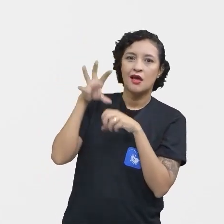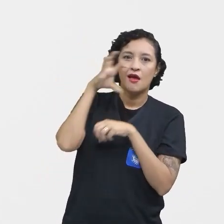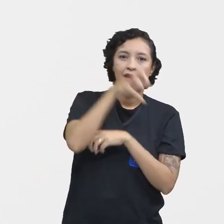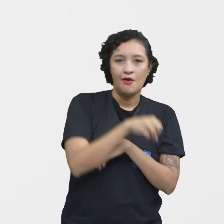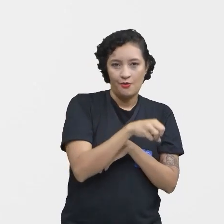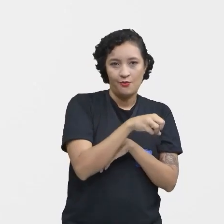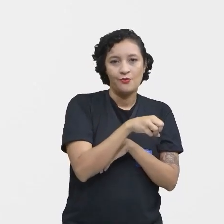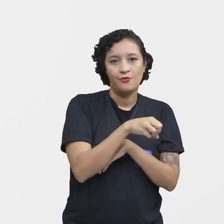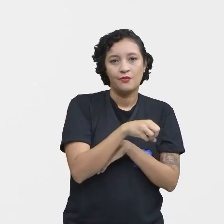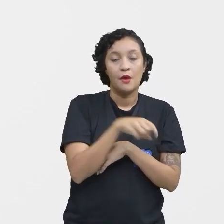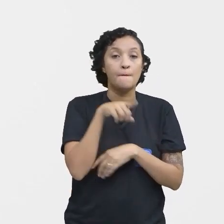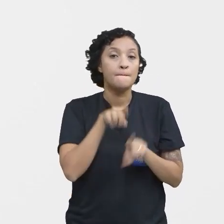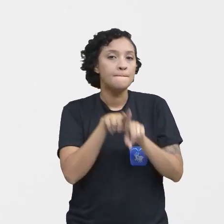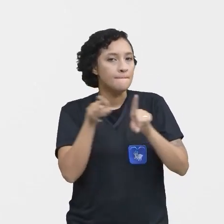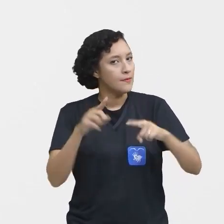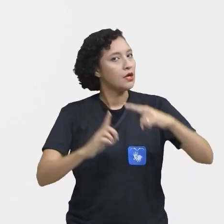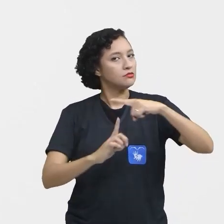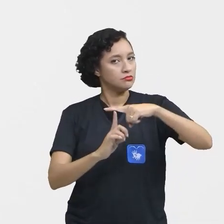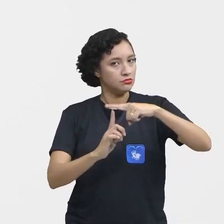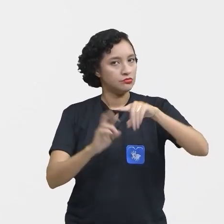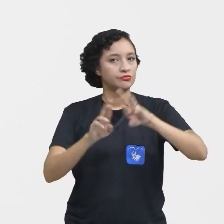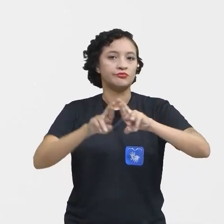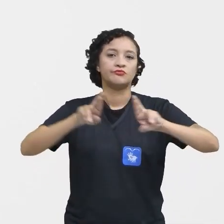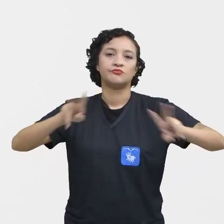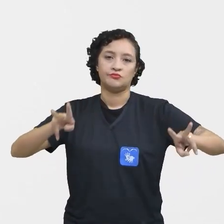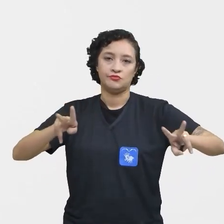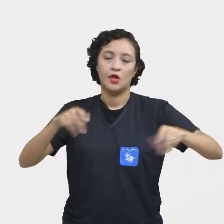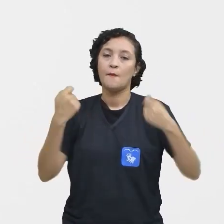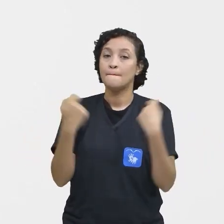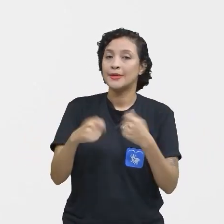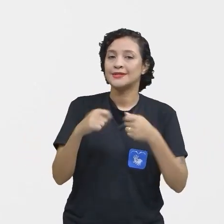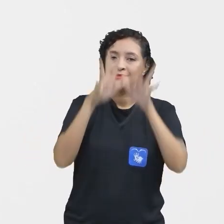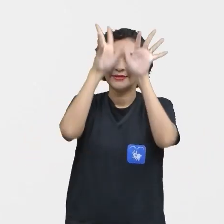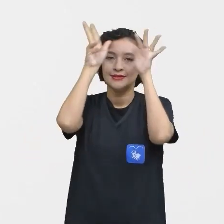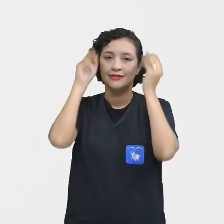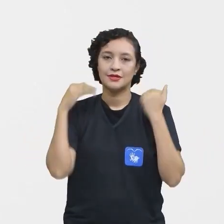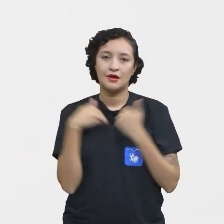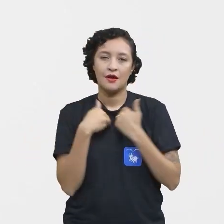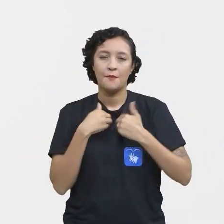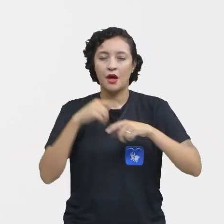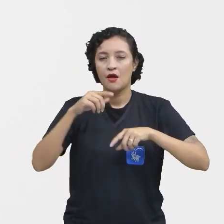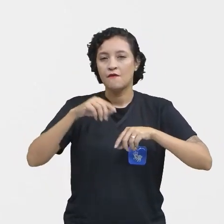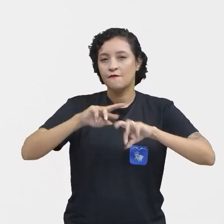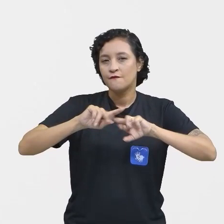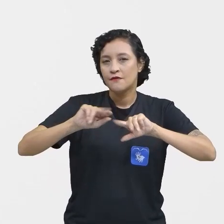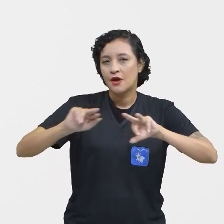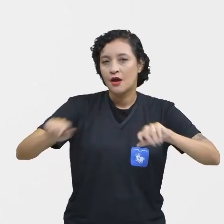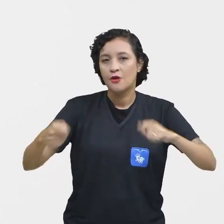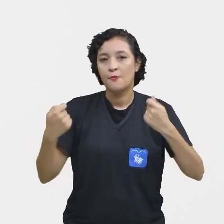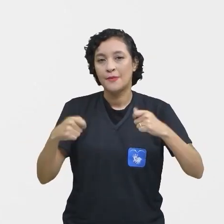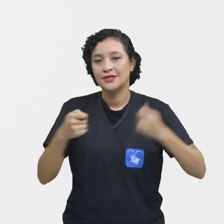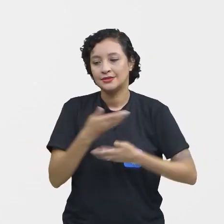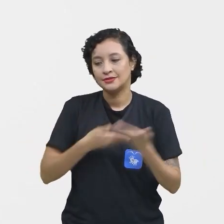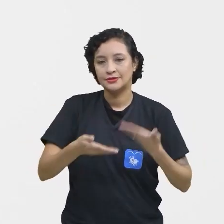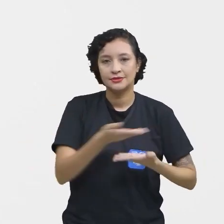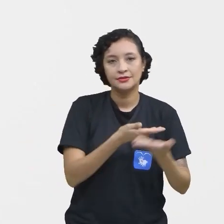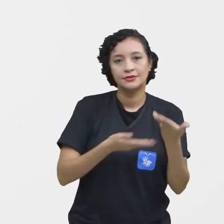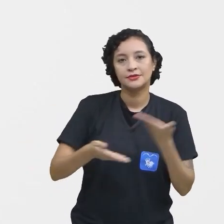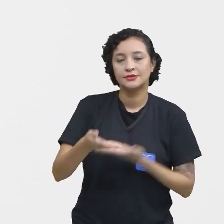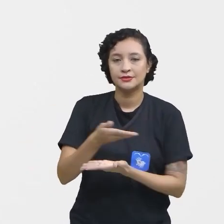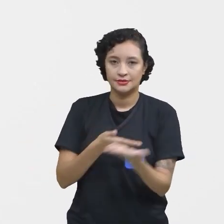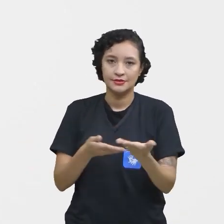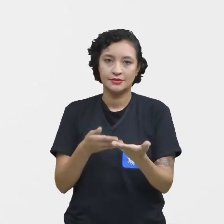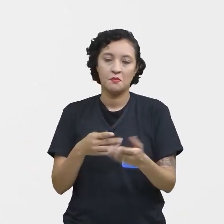diferente. Então, eles precisam das outras espécies para sobreviver. Eles não conseguem viver sozinhos. Eles não produzem o seu próprio alimento. Ele